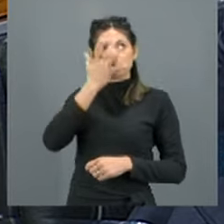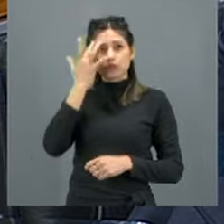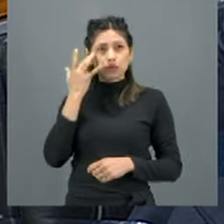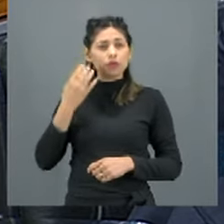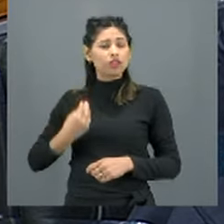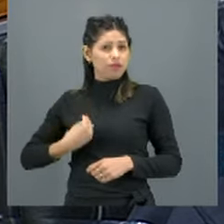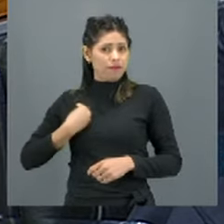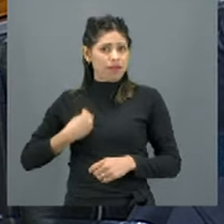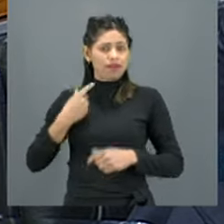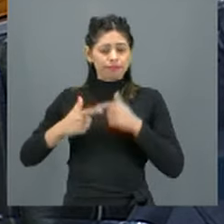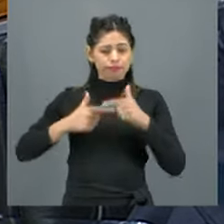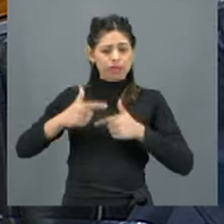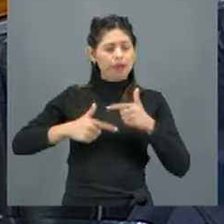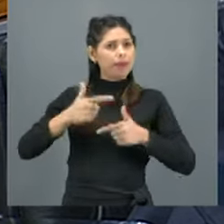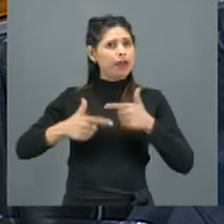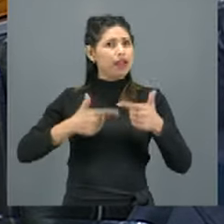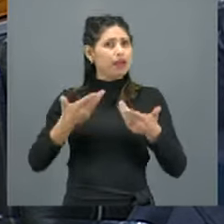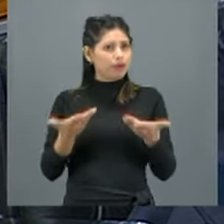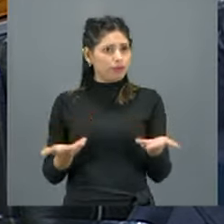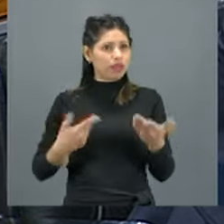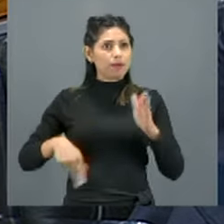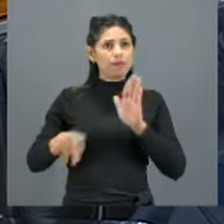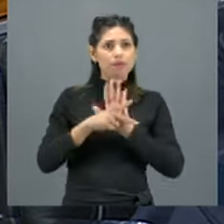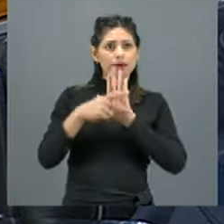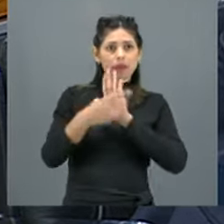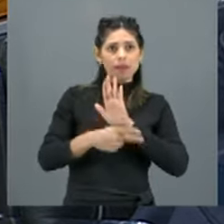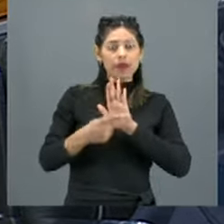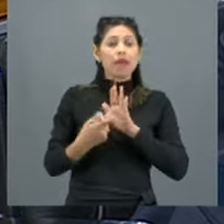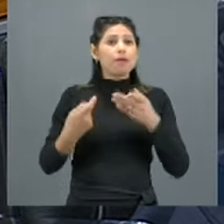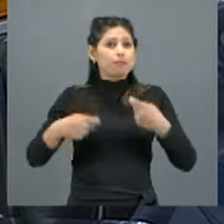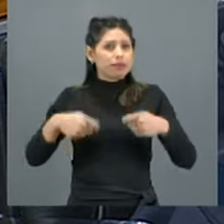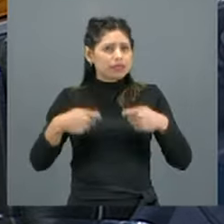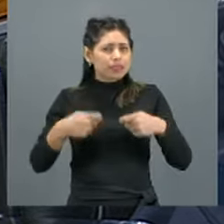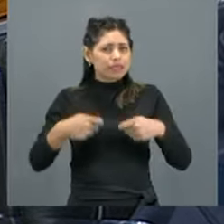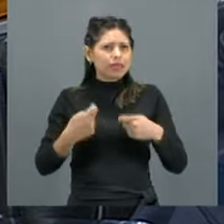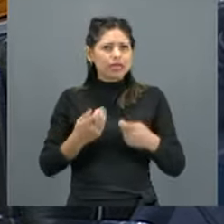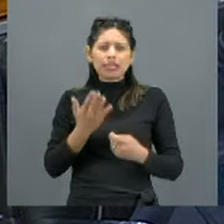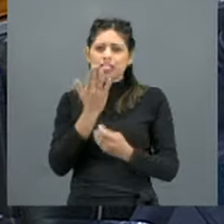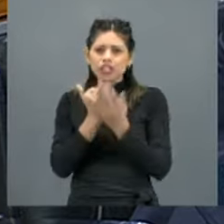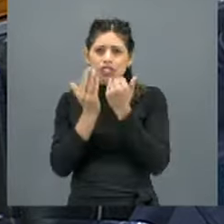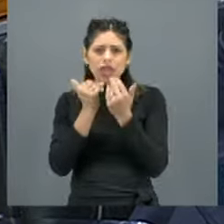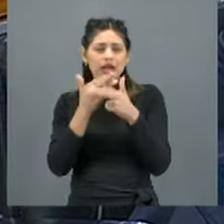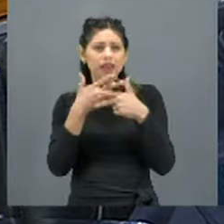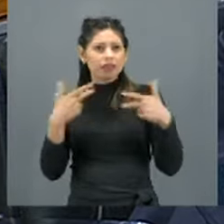fome. Né? A gente sabe que a questão, uma das grandes formas de desenvolver a